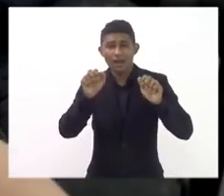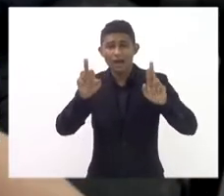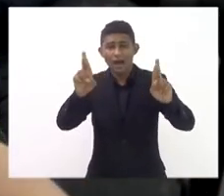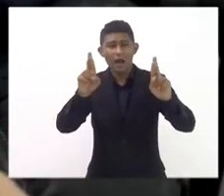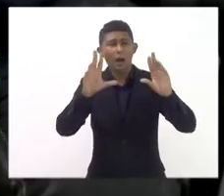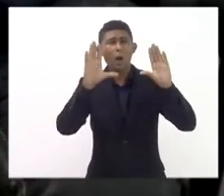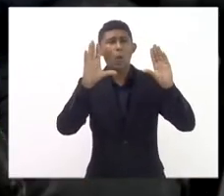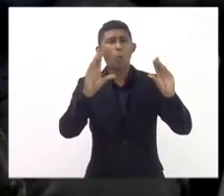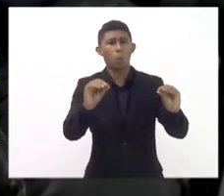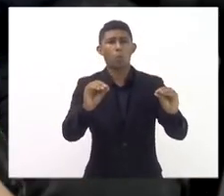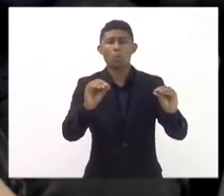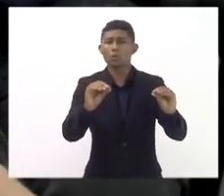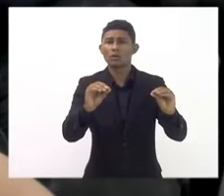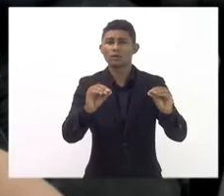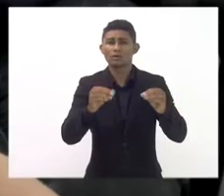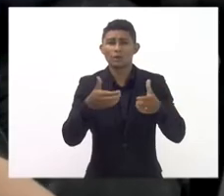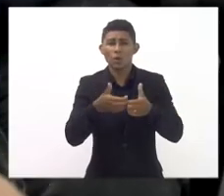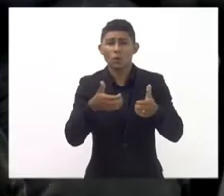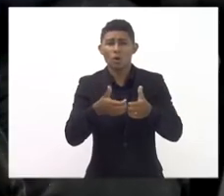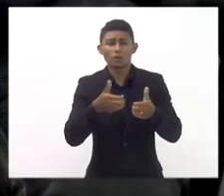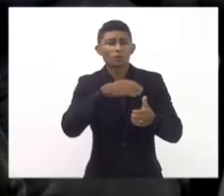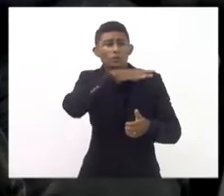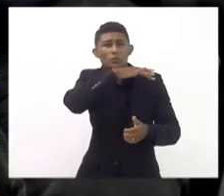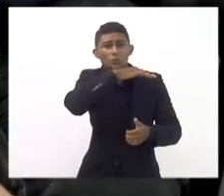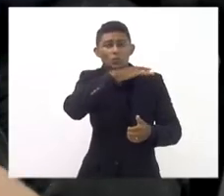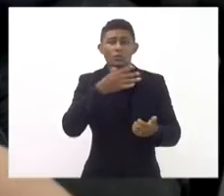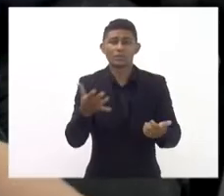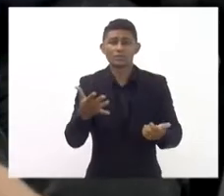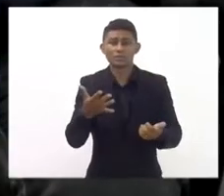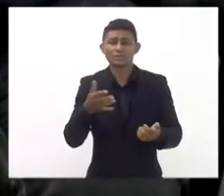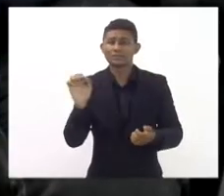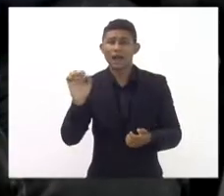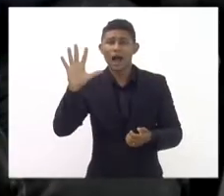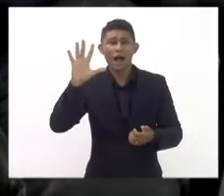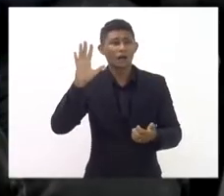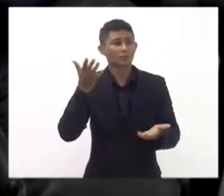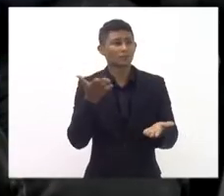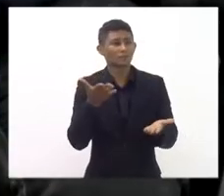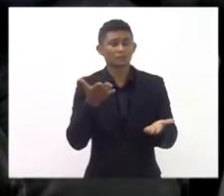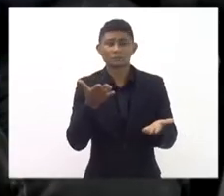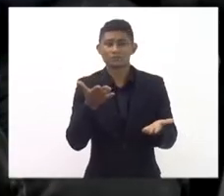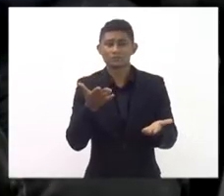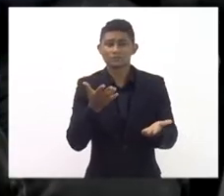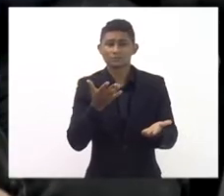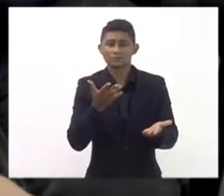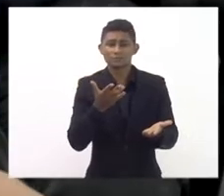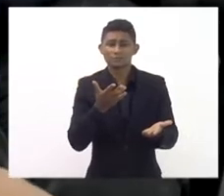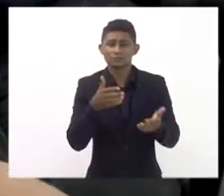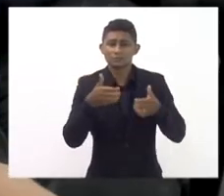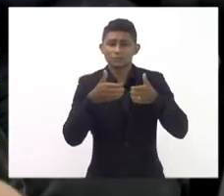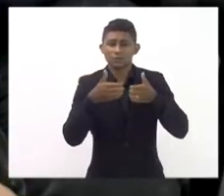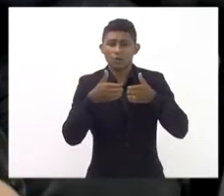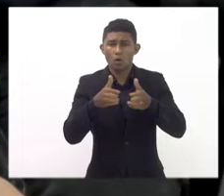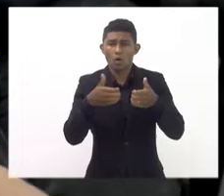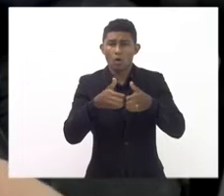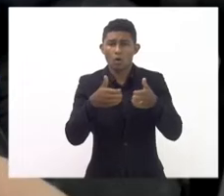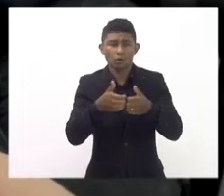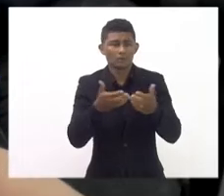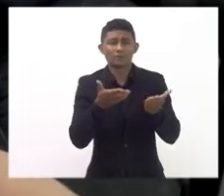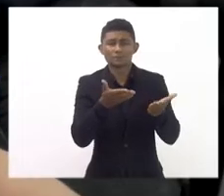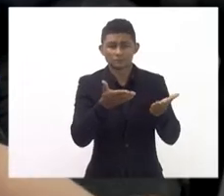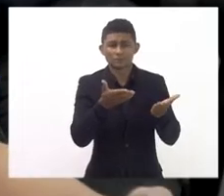o serviço é ruim, a tarifa é cara, é um serviço que é prestado para a sociedade com, historicamente,